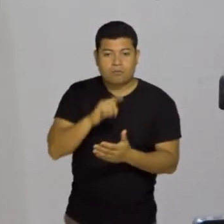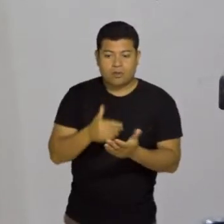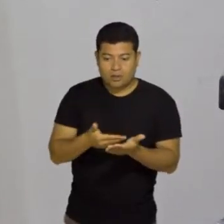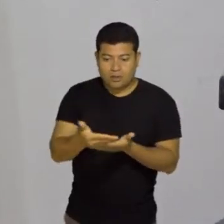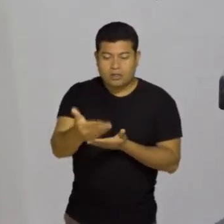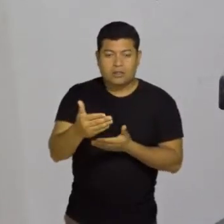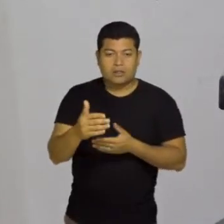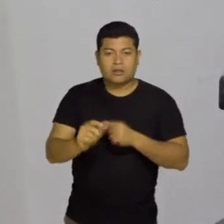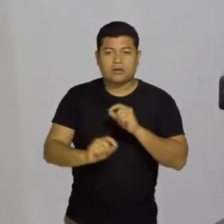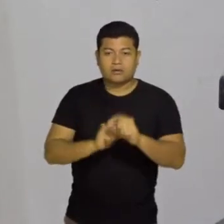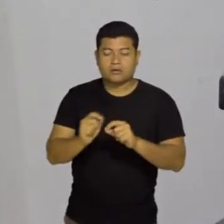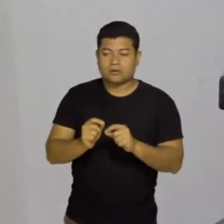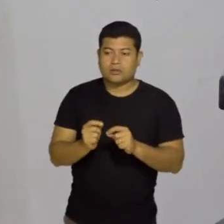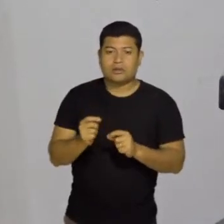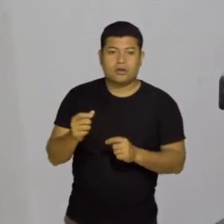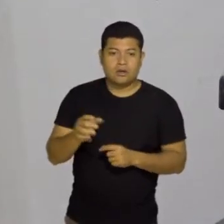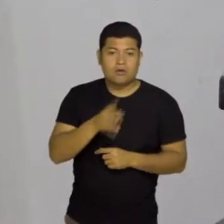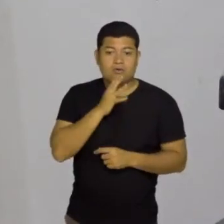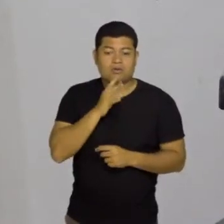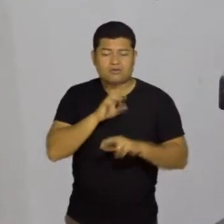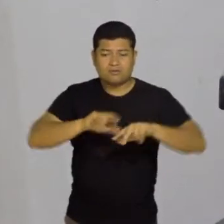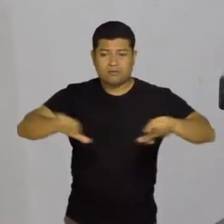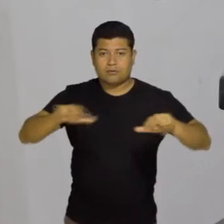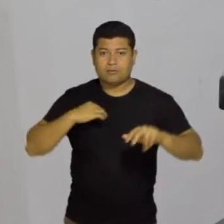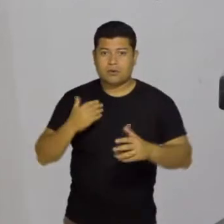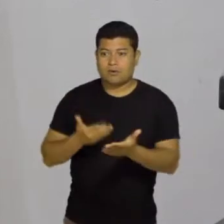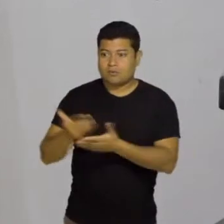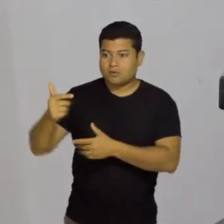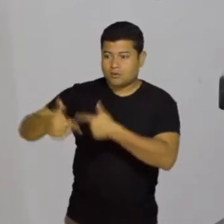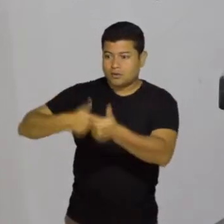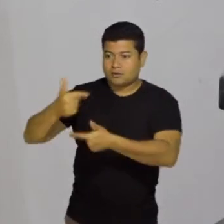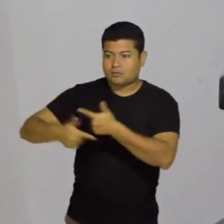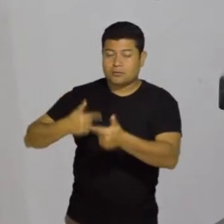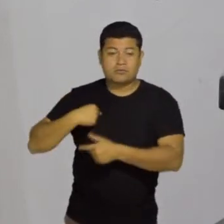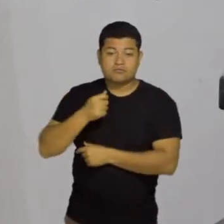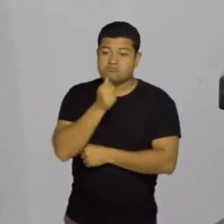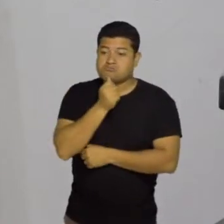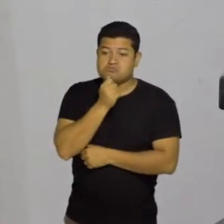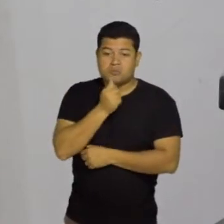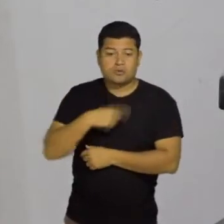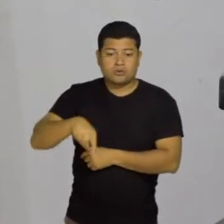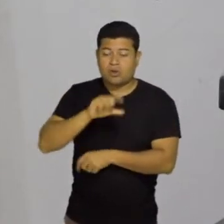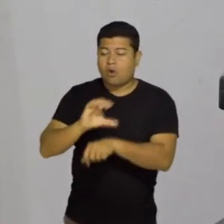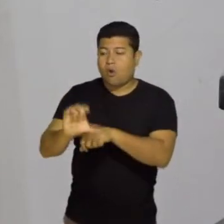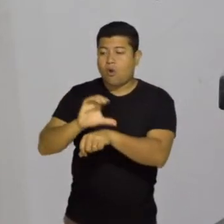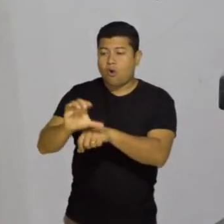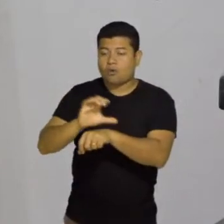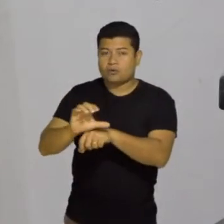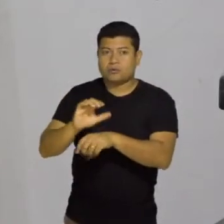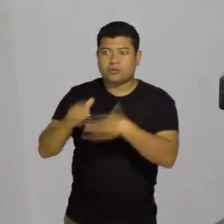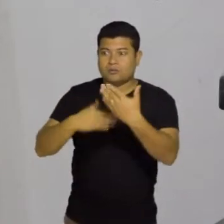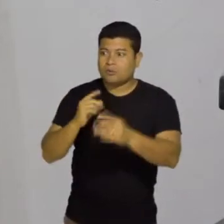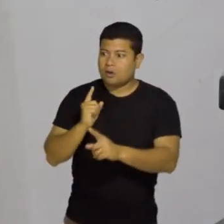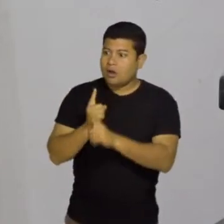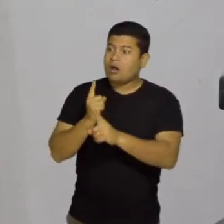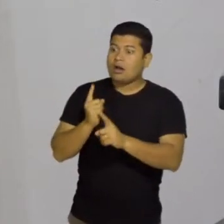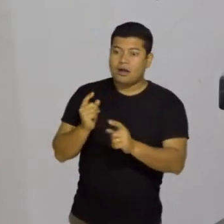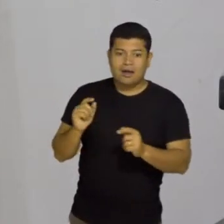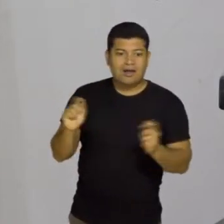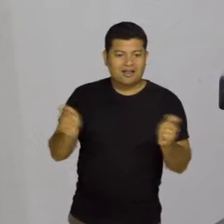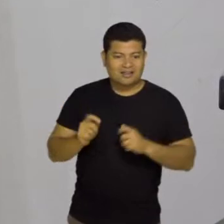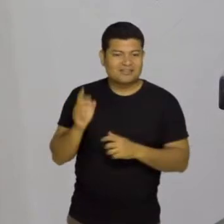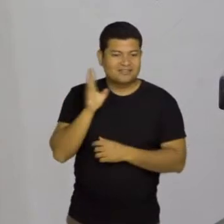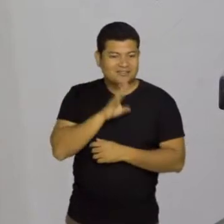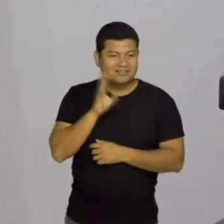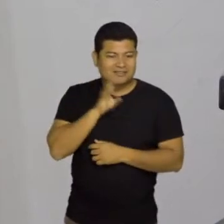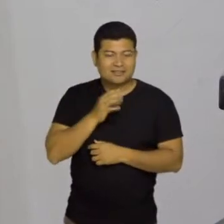trabalhar, eu não sabia, a princípio, que a gente ia ter que fazer o curso. E, quando eu descobri, eu fiquei muito feliz, porque eu ia ser a troca com